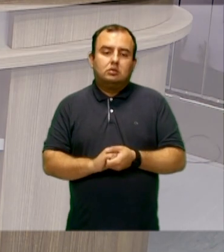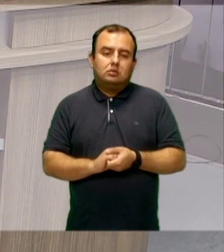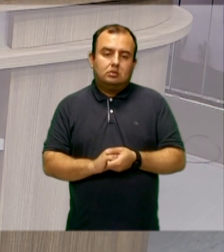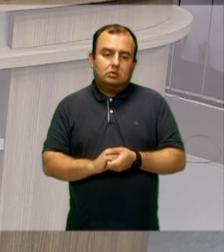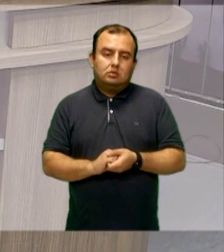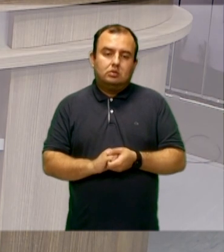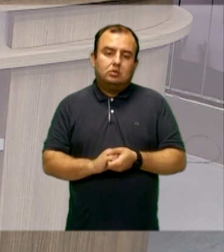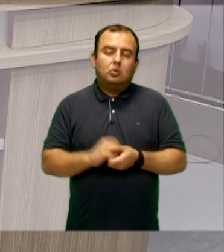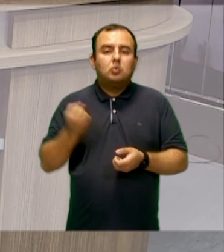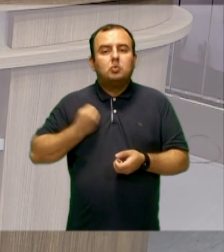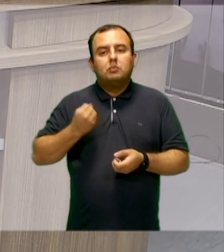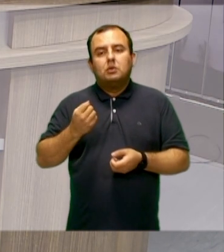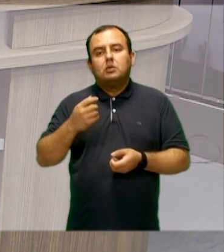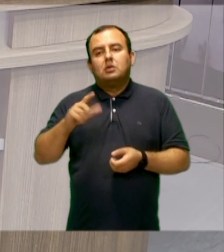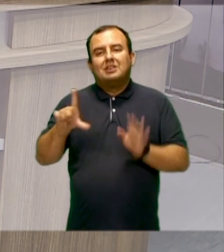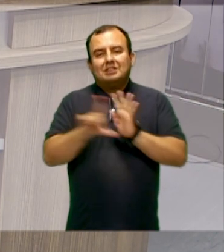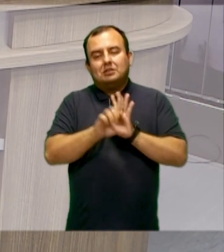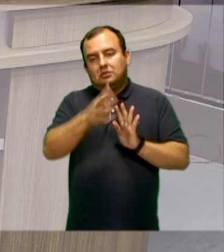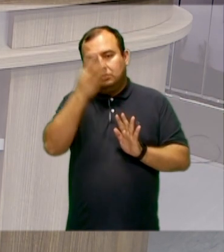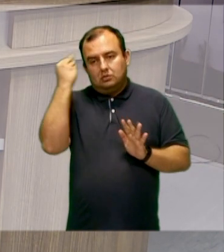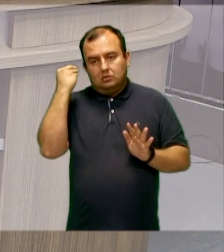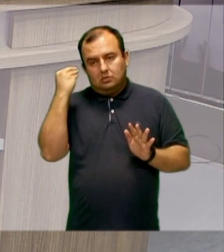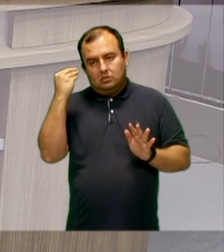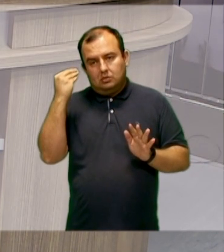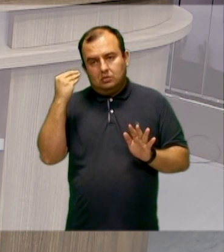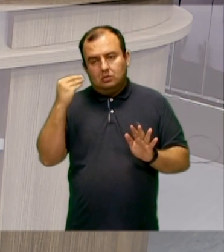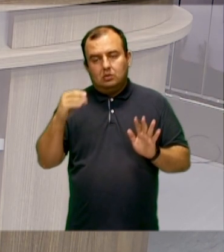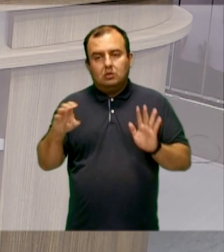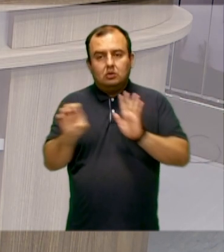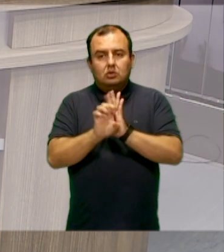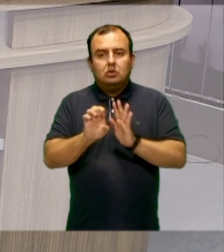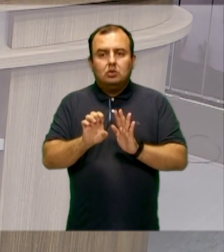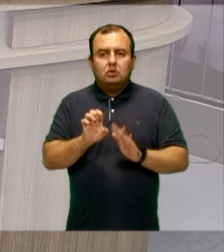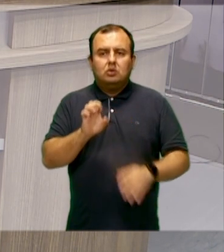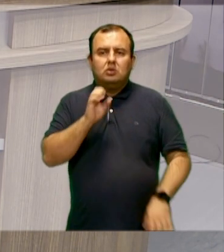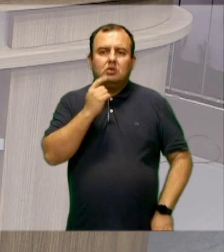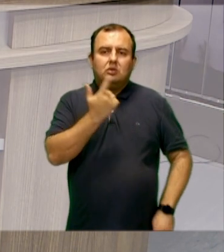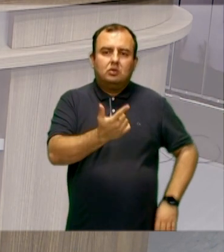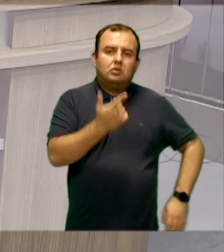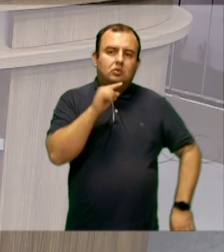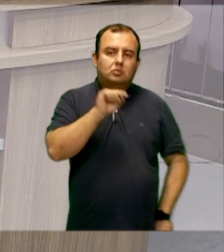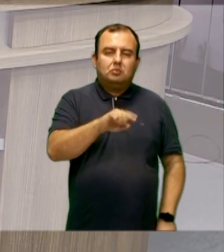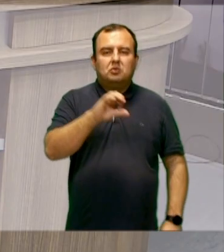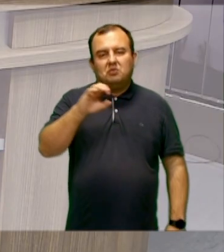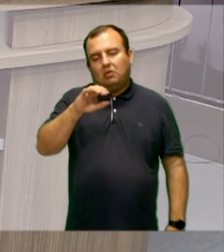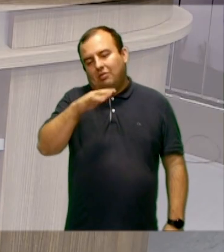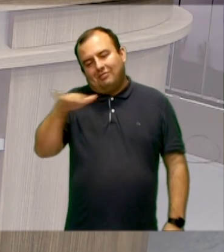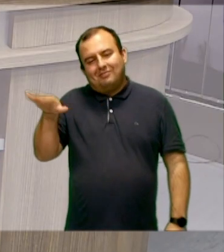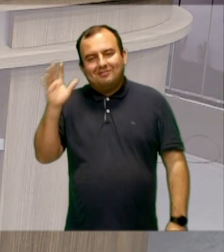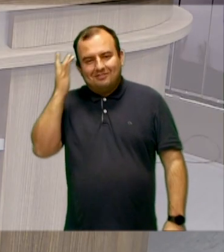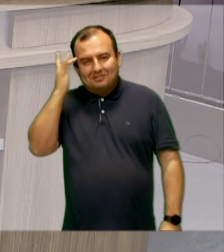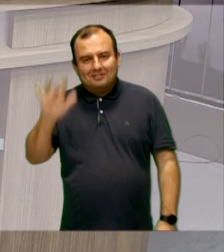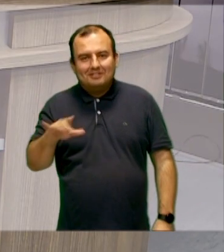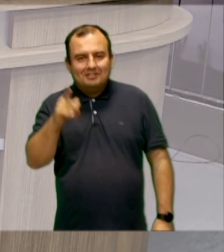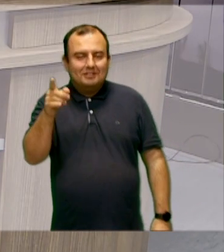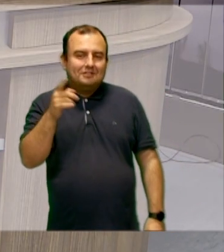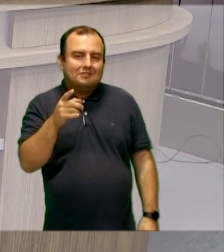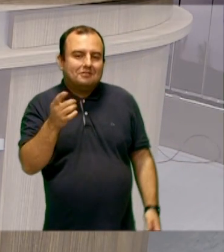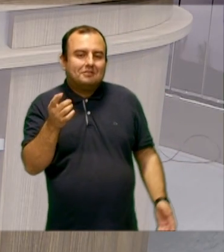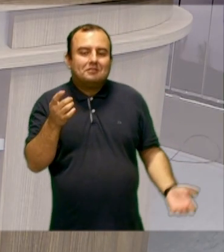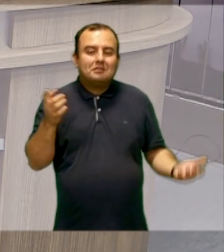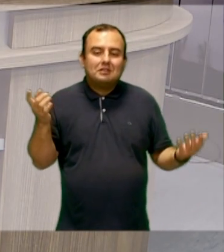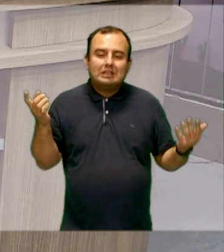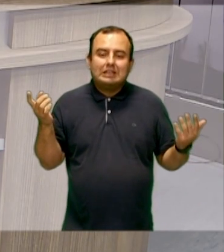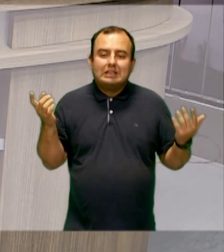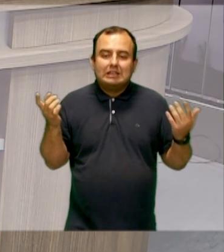Agora esqueci o número da lei, gente. Mas é o Estatuto do Servidor de 2.900 e alguma coisa. Porque assim, o que acontece? Como até